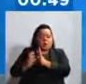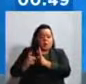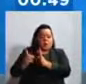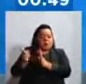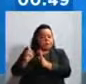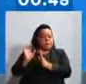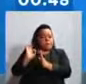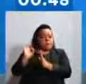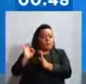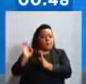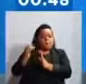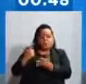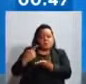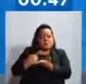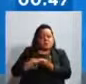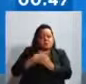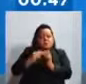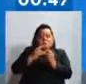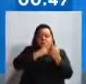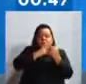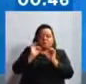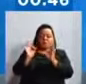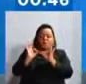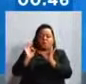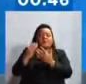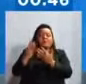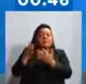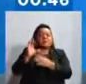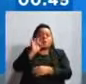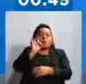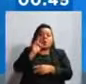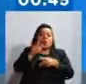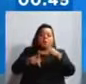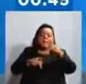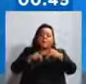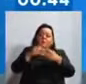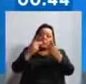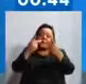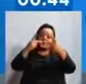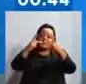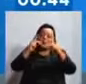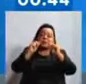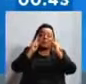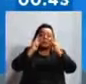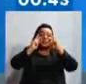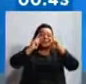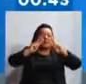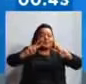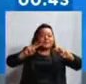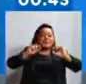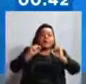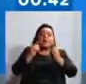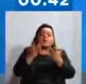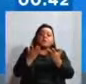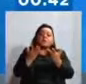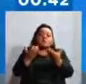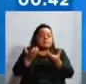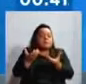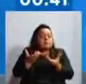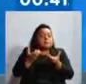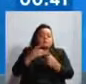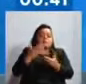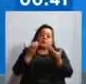compromisso com ninguém, apenas com a nossa população. É com essa visão, é com esse querer, é que nós vamos